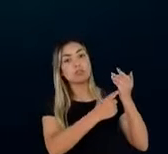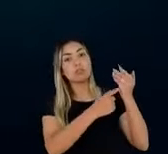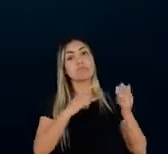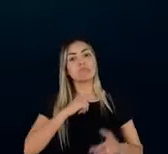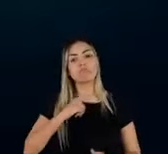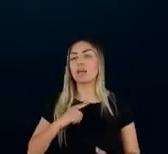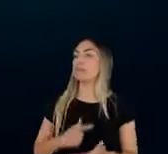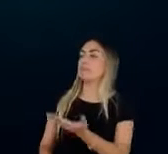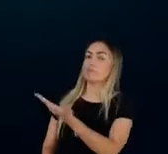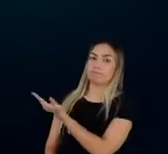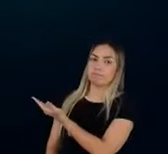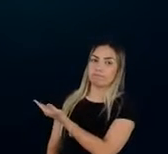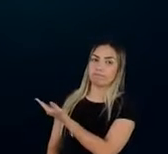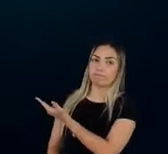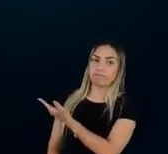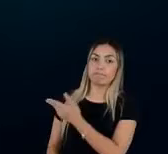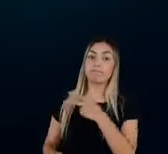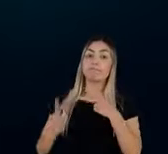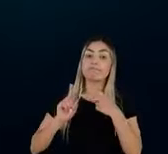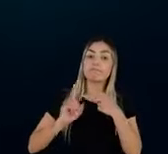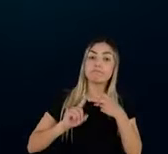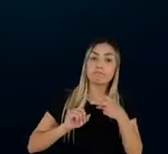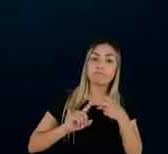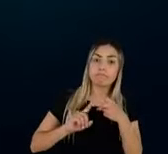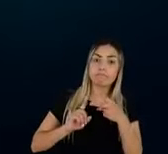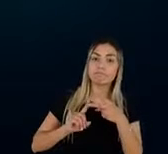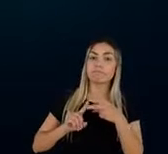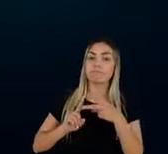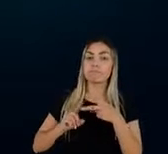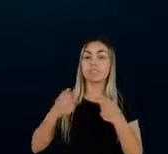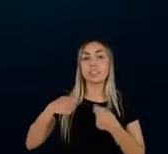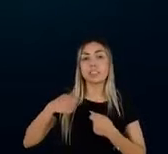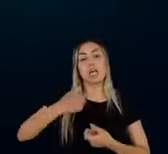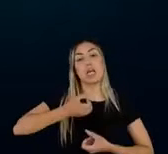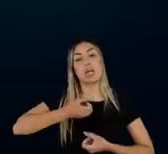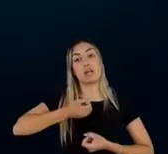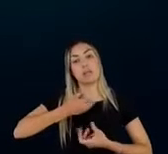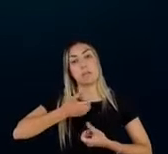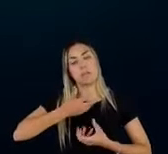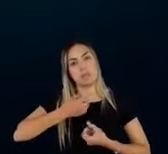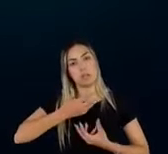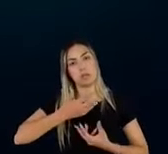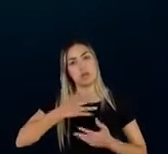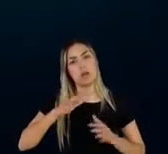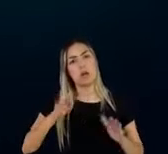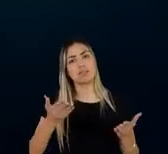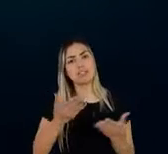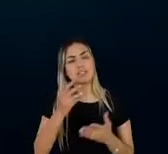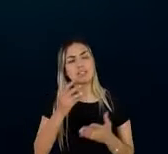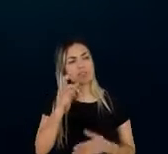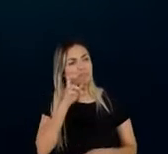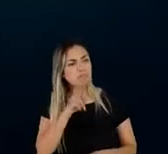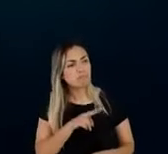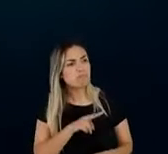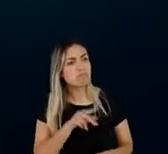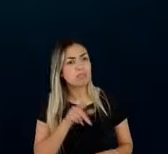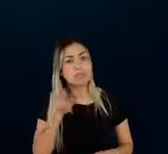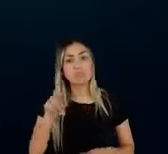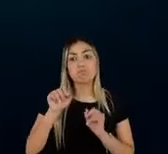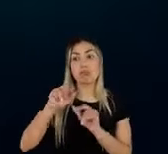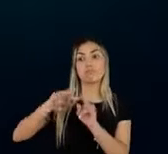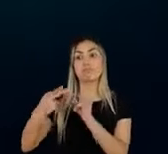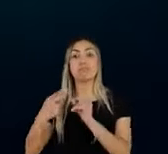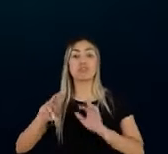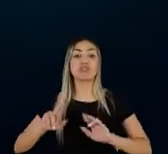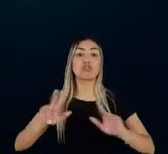complexidade segundo assimetria de informação tem gente que tá enxergando uma coisa outras pessoas estão enxergando